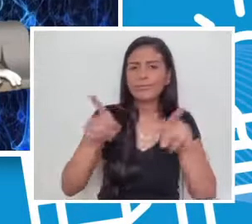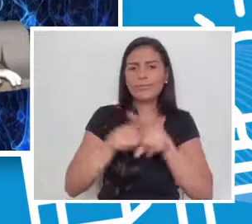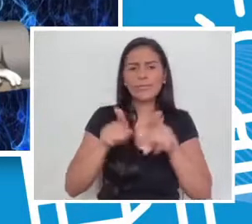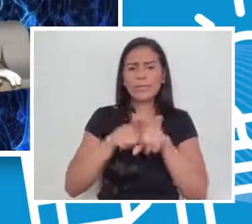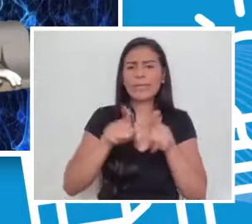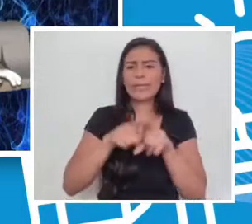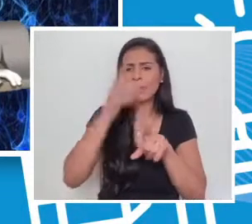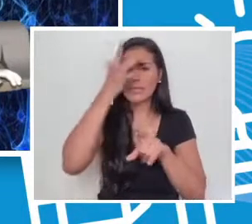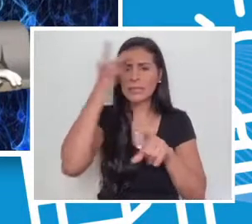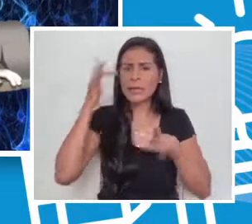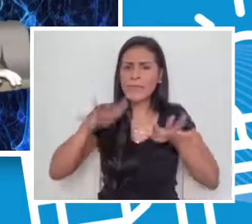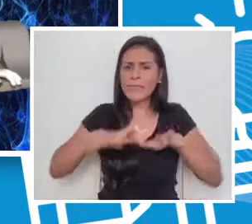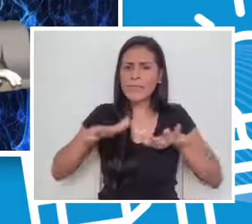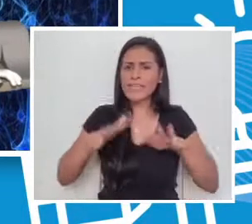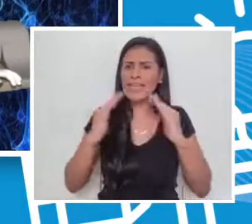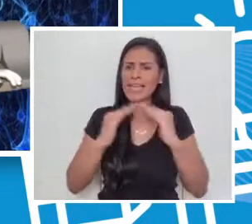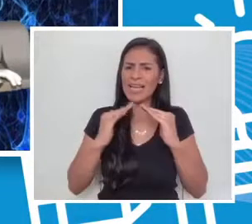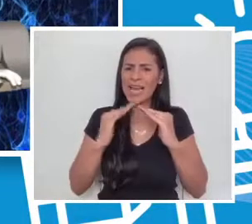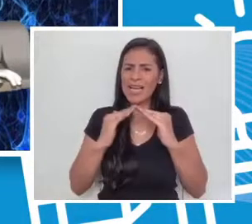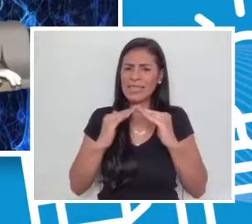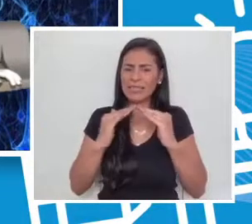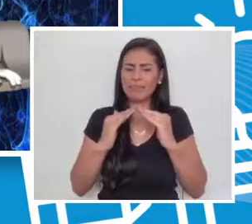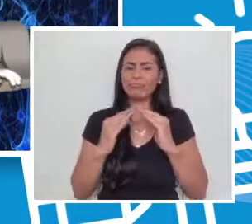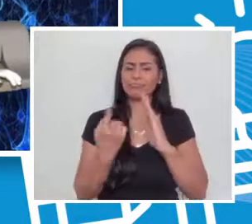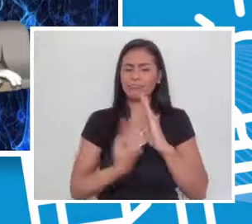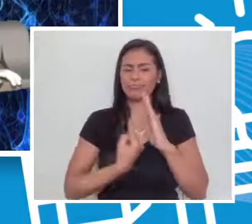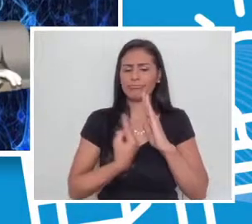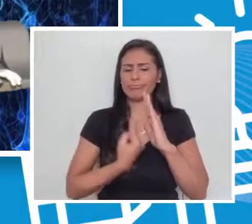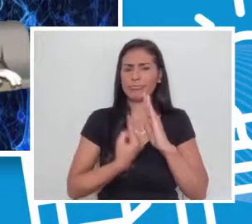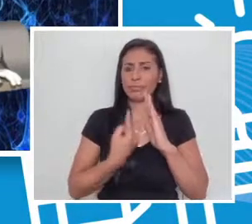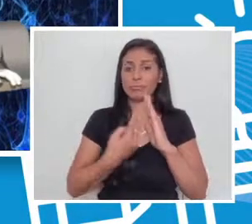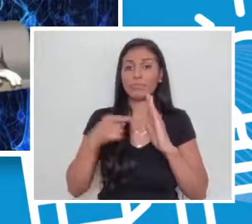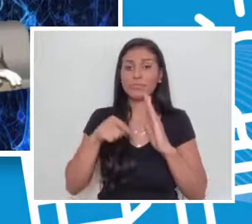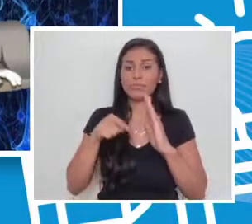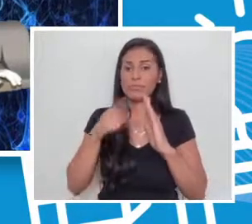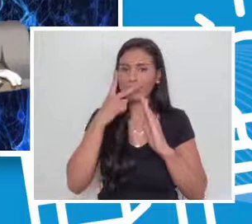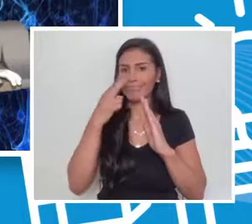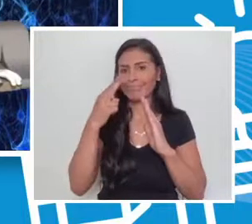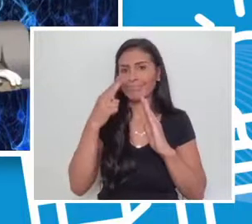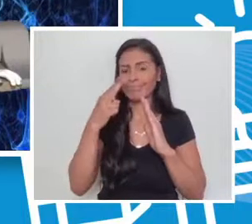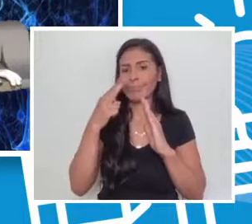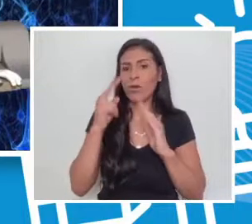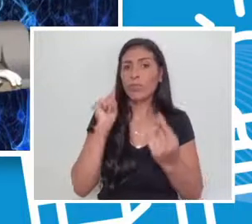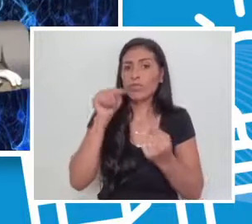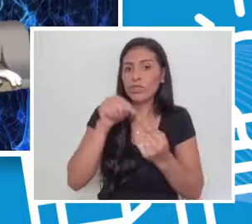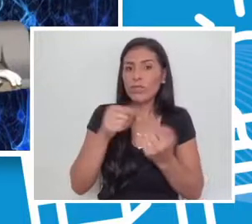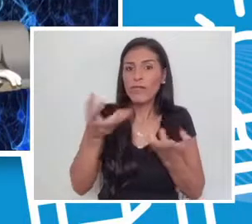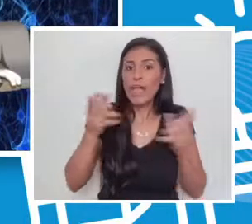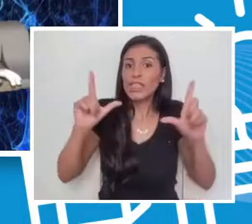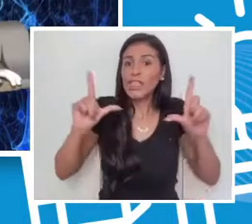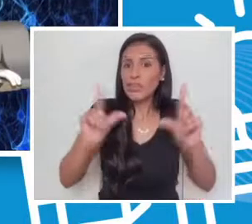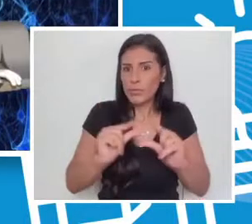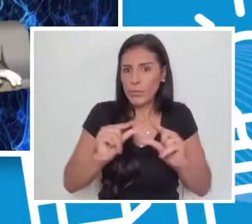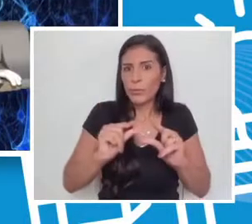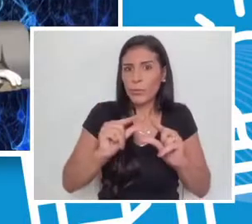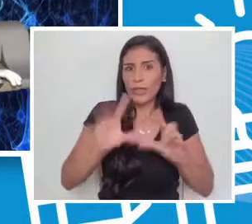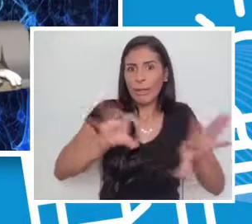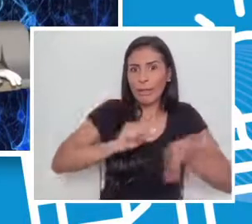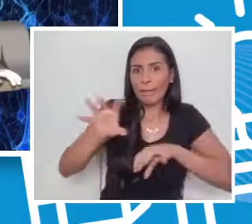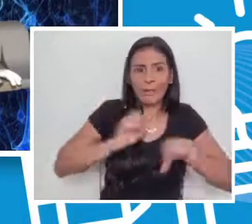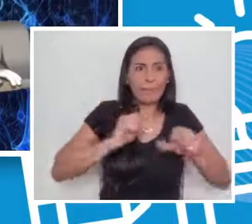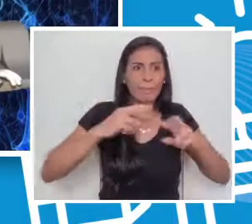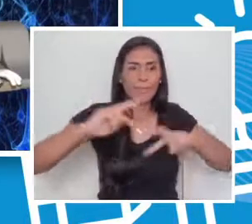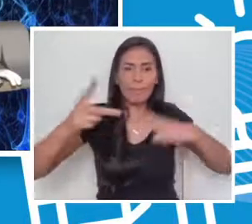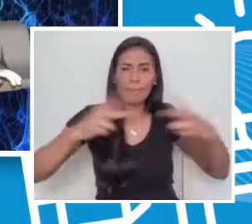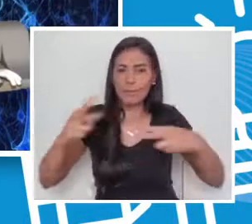para restringir a circulação do vírus é um dos exemplos mais pungentes atuais de como o